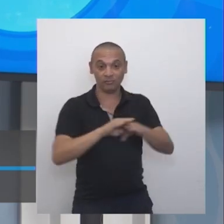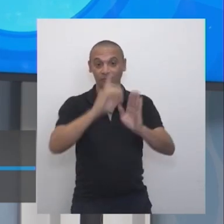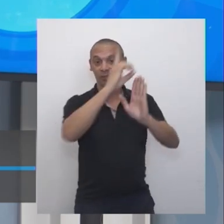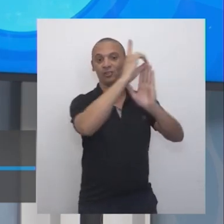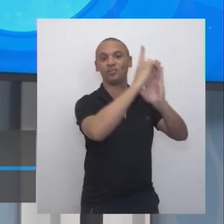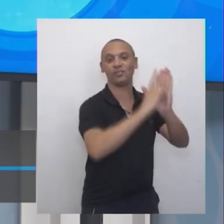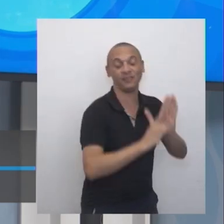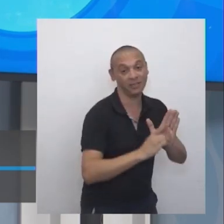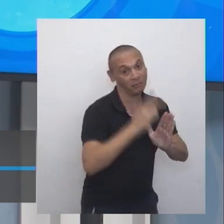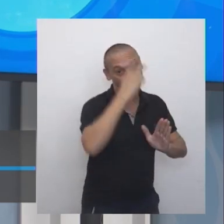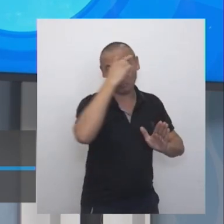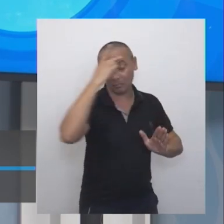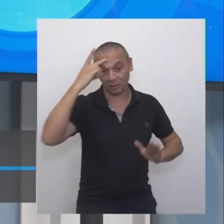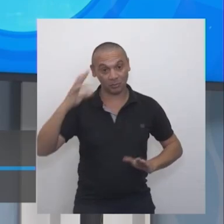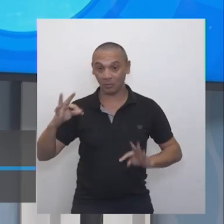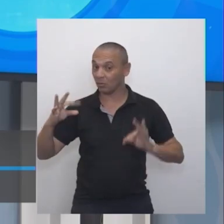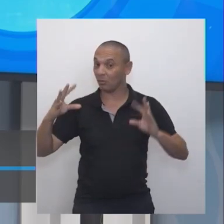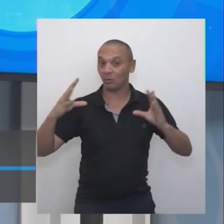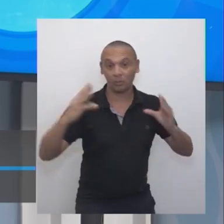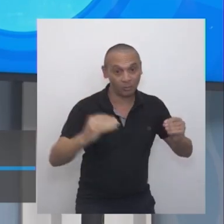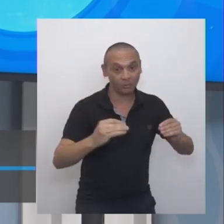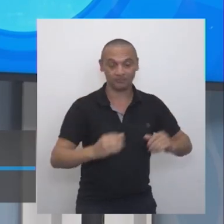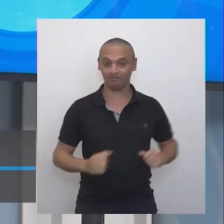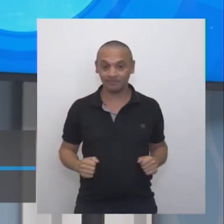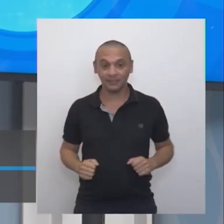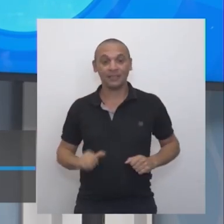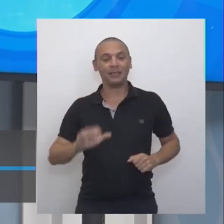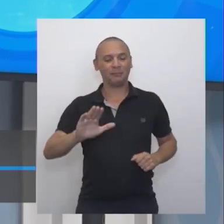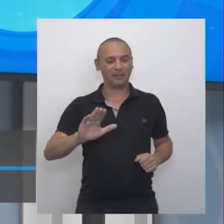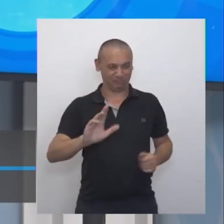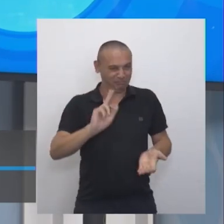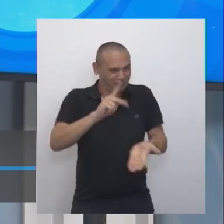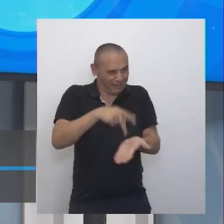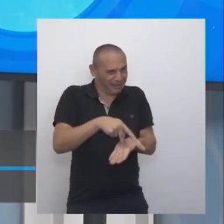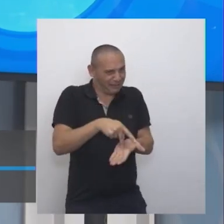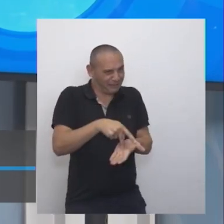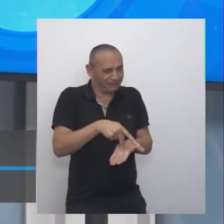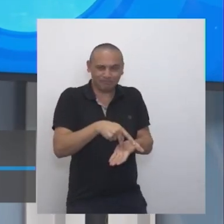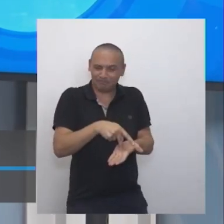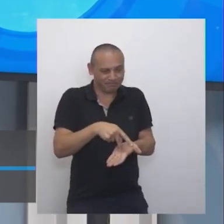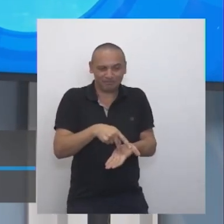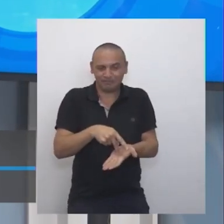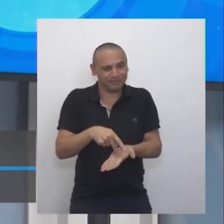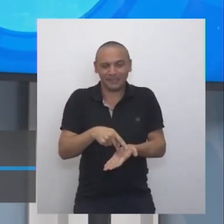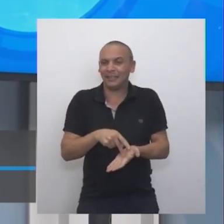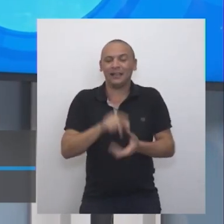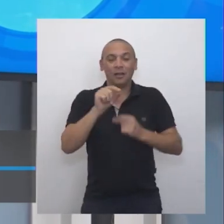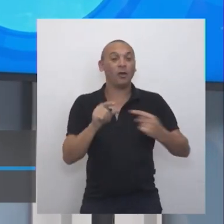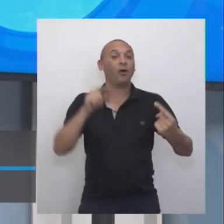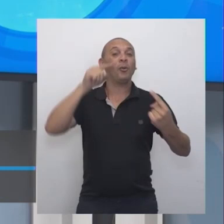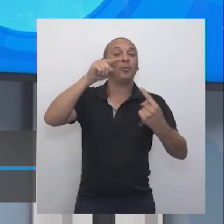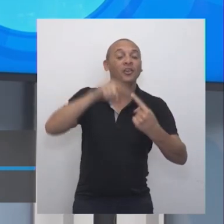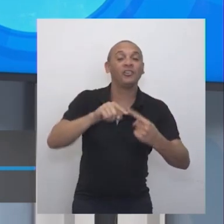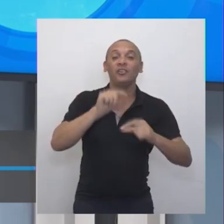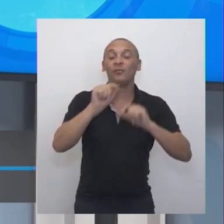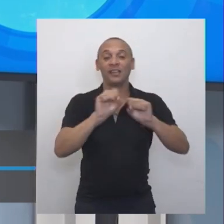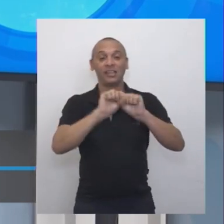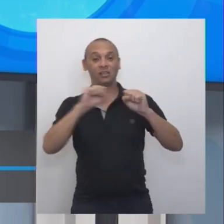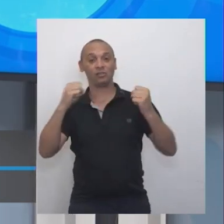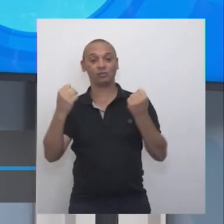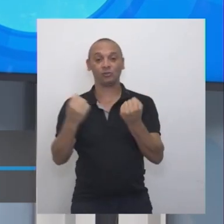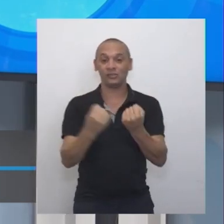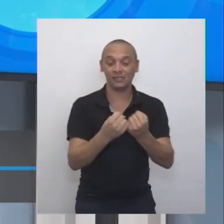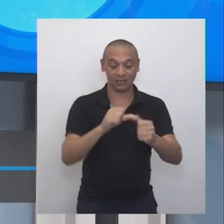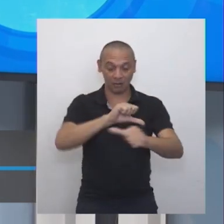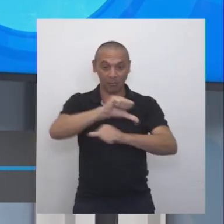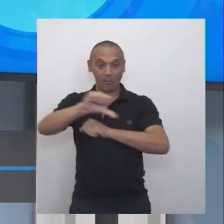seja, todos possuímos os mesmos direitos diante da lei. Mas será que isso funciona na prática? Tudo isso nasce com o objetivo de dar lugar a uma sociedade em fase